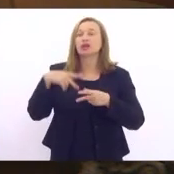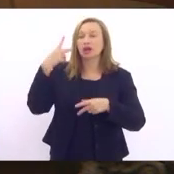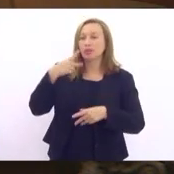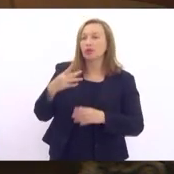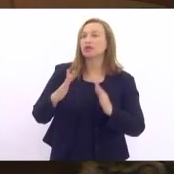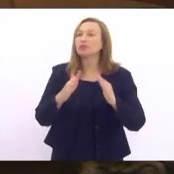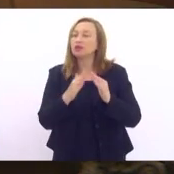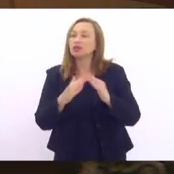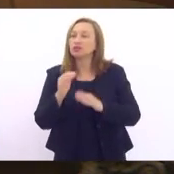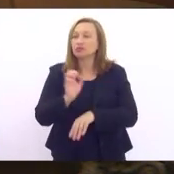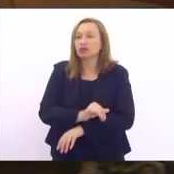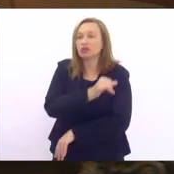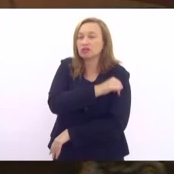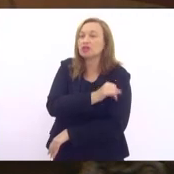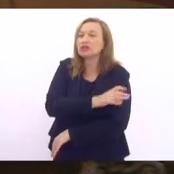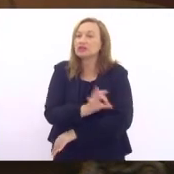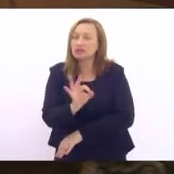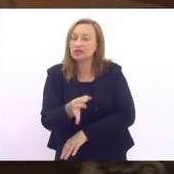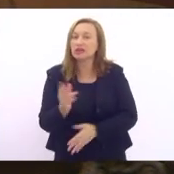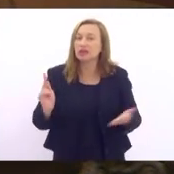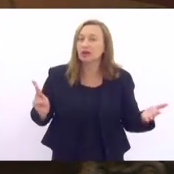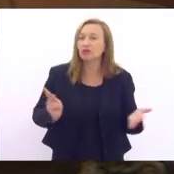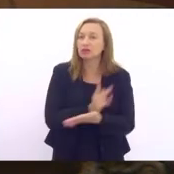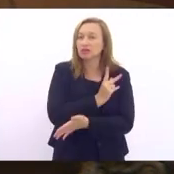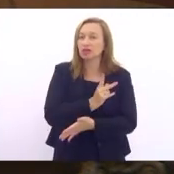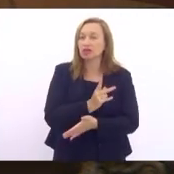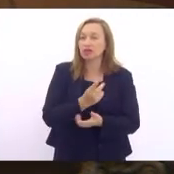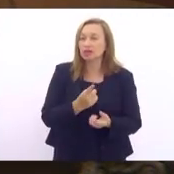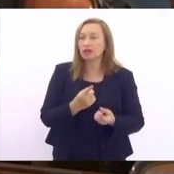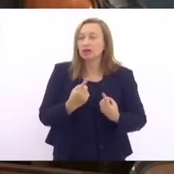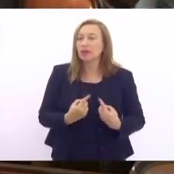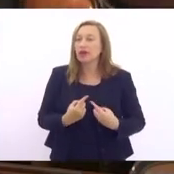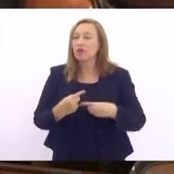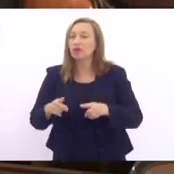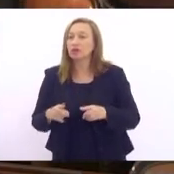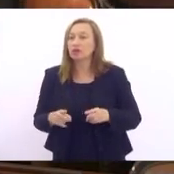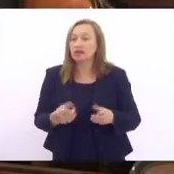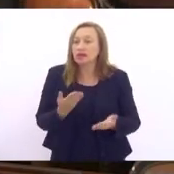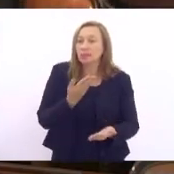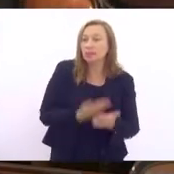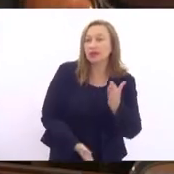fato exista para combater esse déficit de 500 mil moradias.